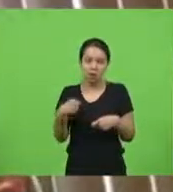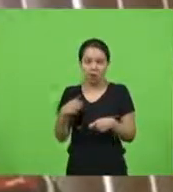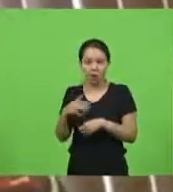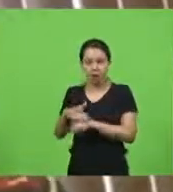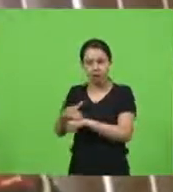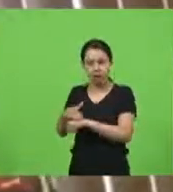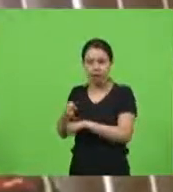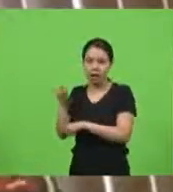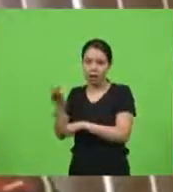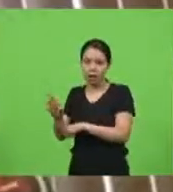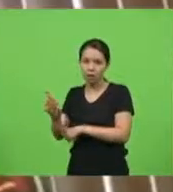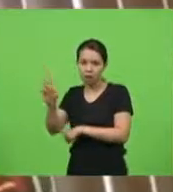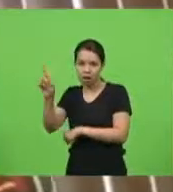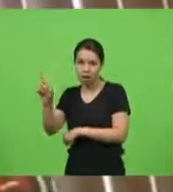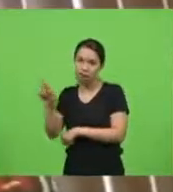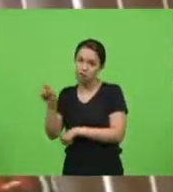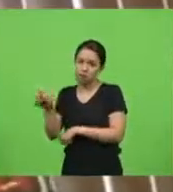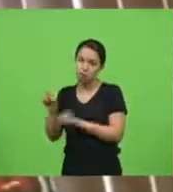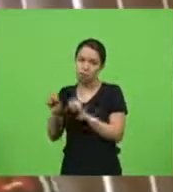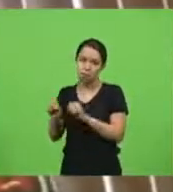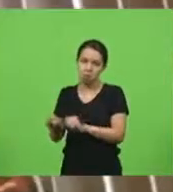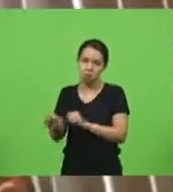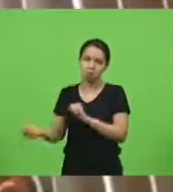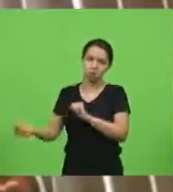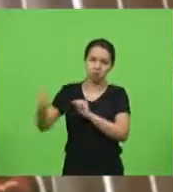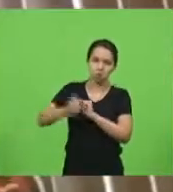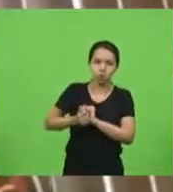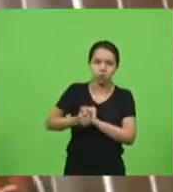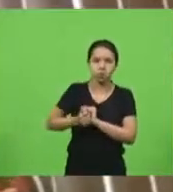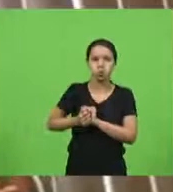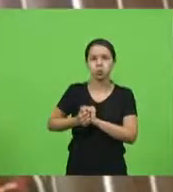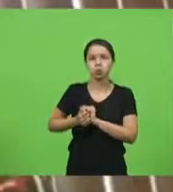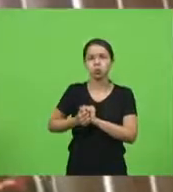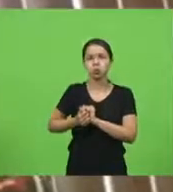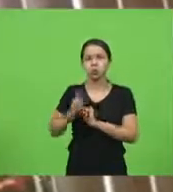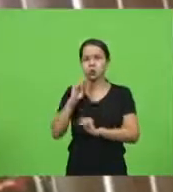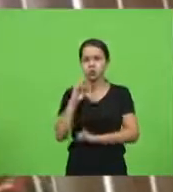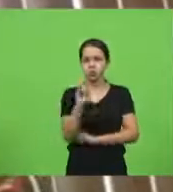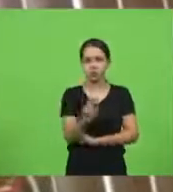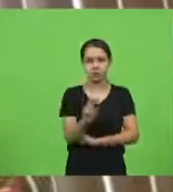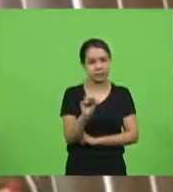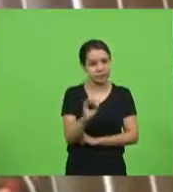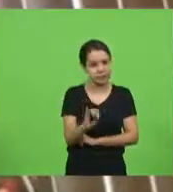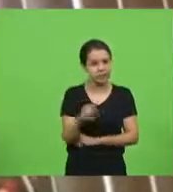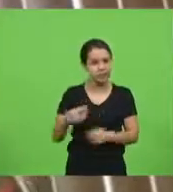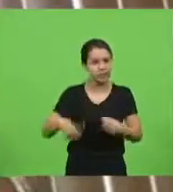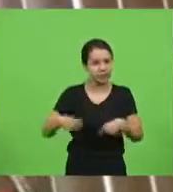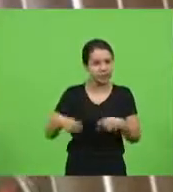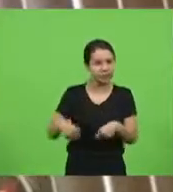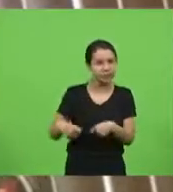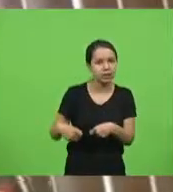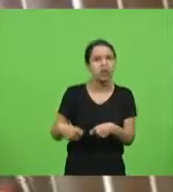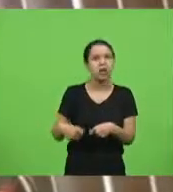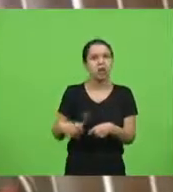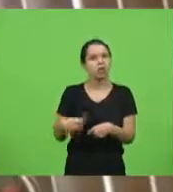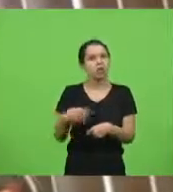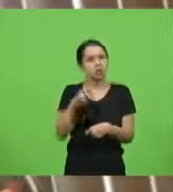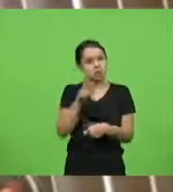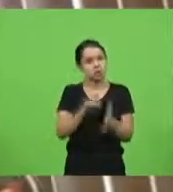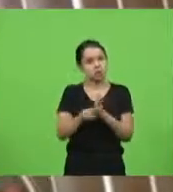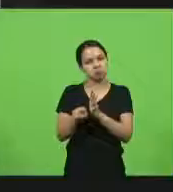Militar e ele pode, sim, me acompanhar para responder, se for necessário, né, essas questões que o senhor tão bem